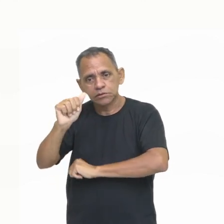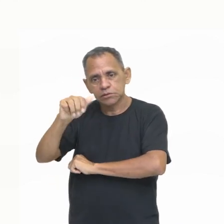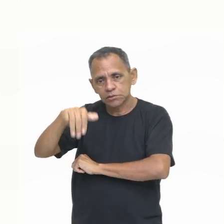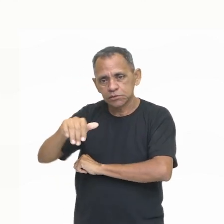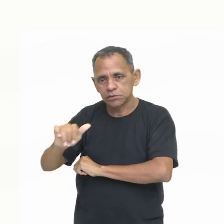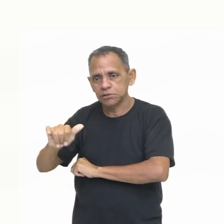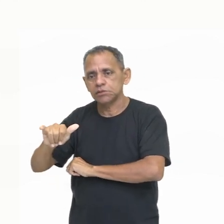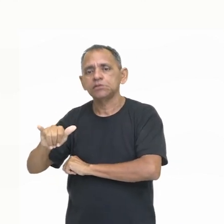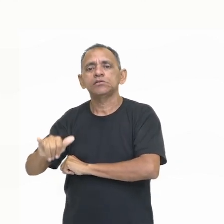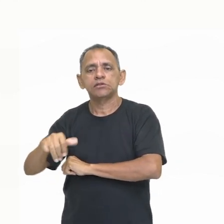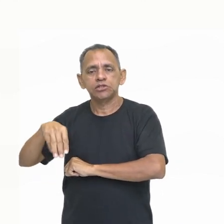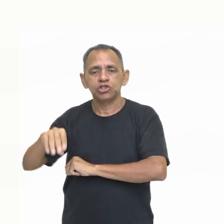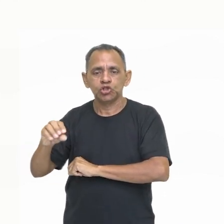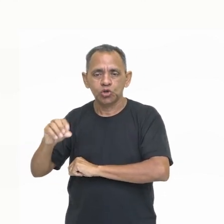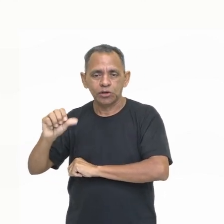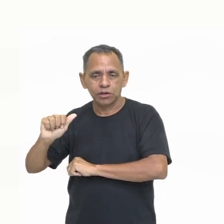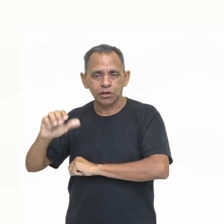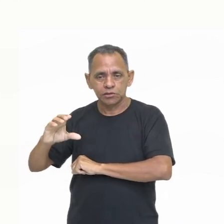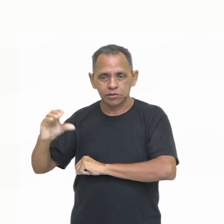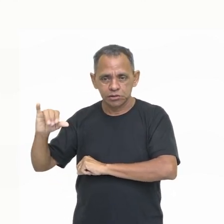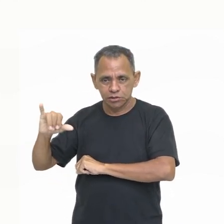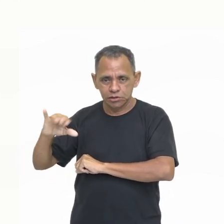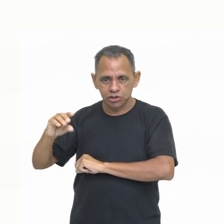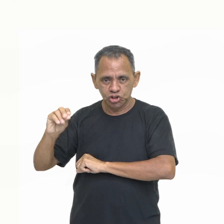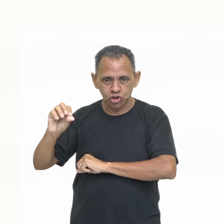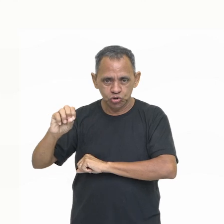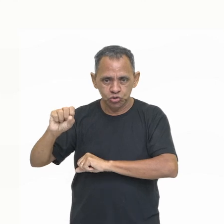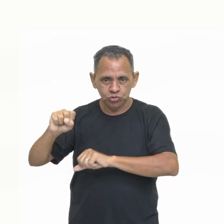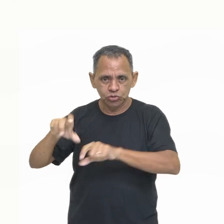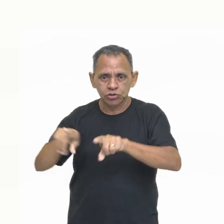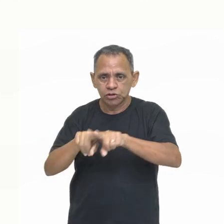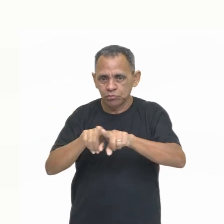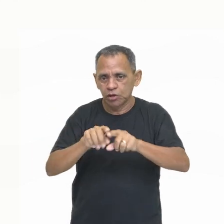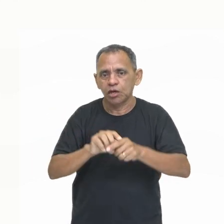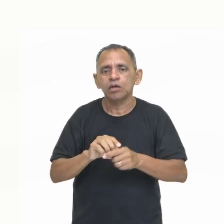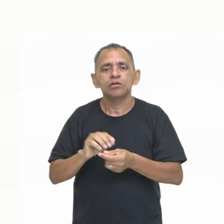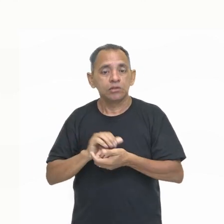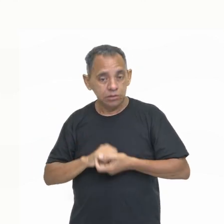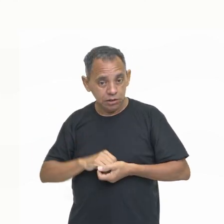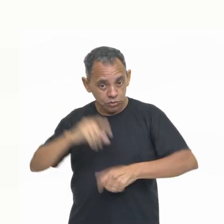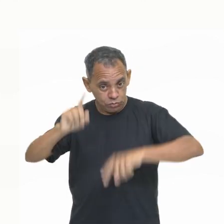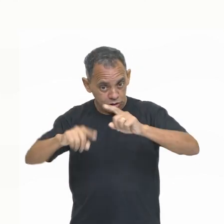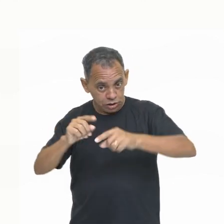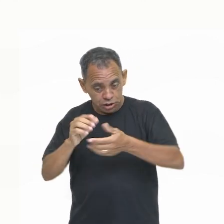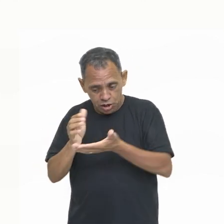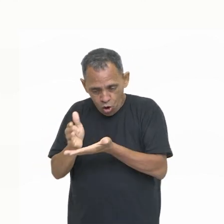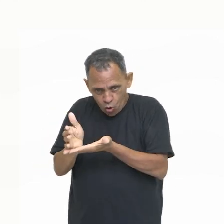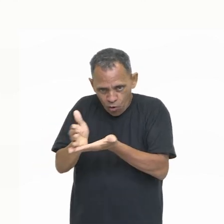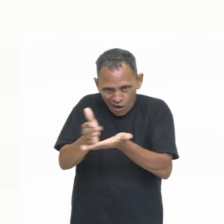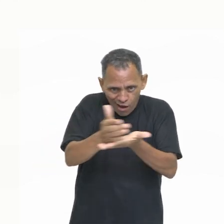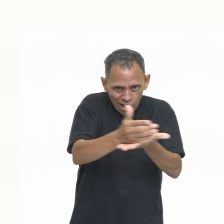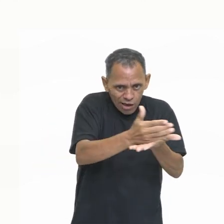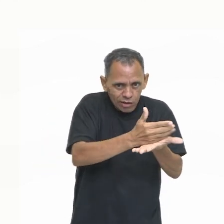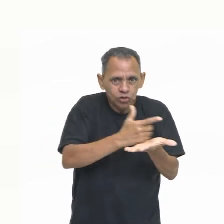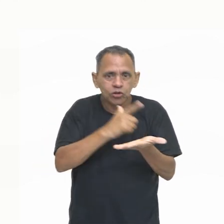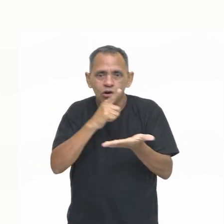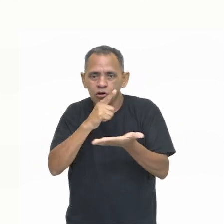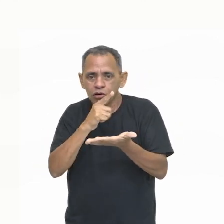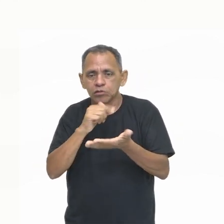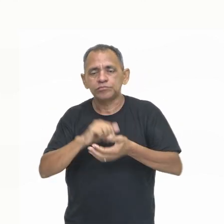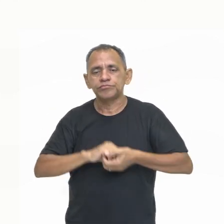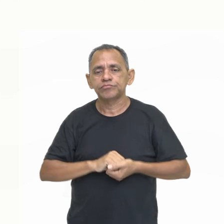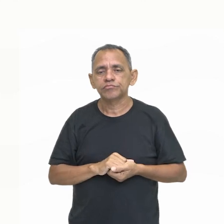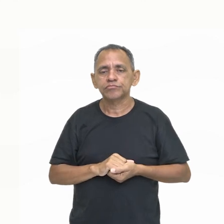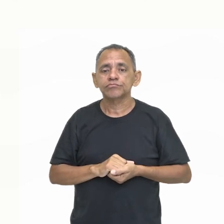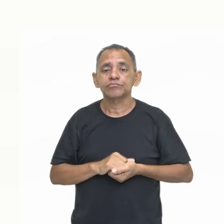dentro daquela amostra de água que foi coletada. E dessa maneira,